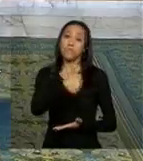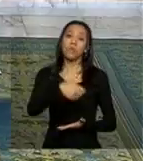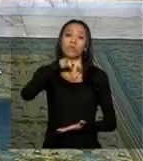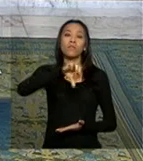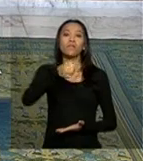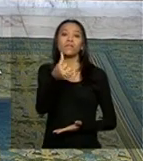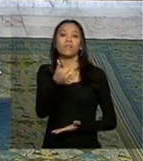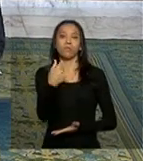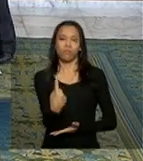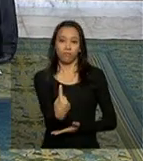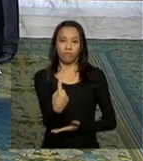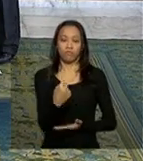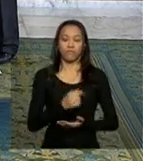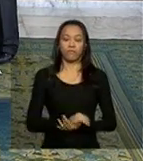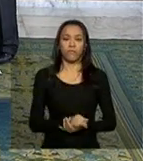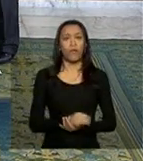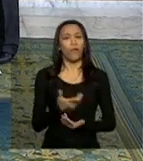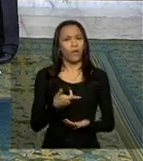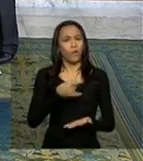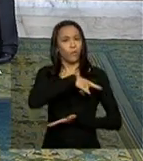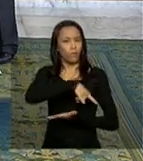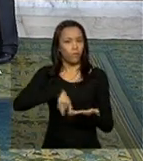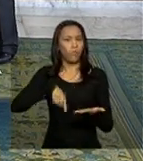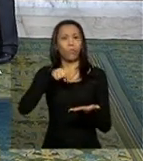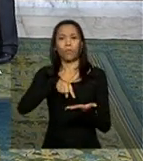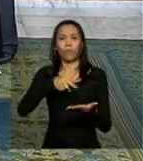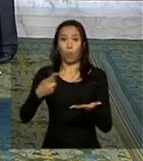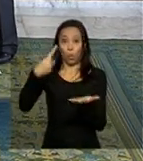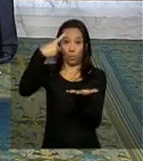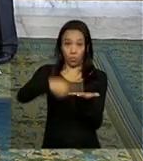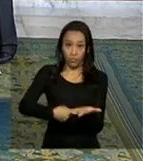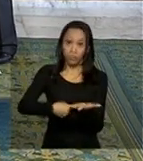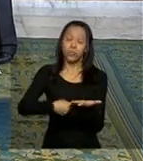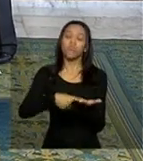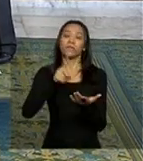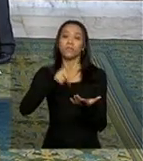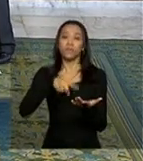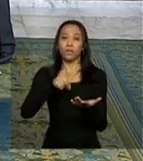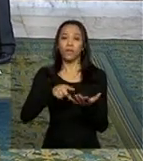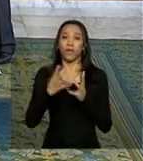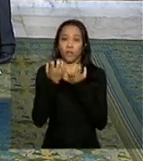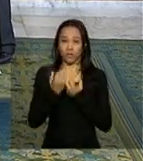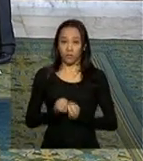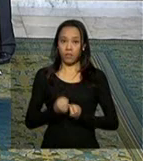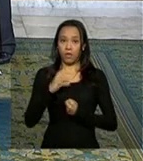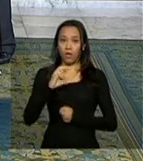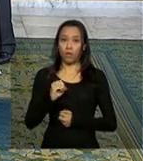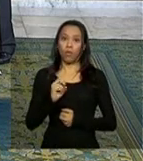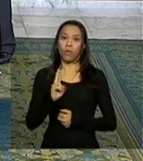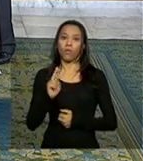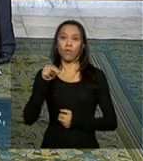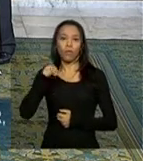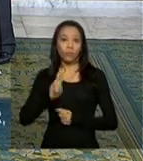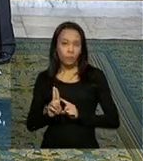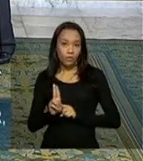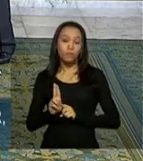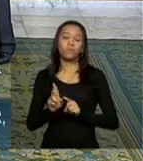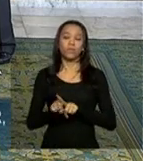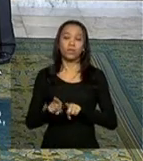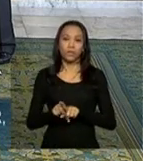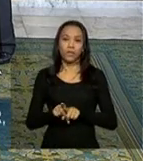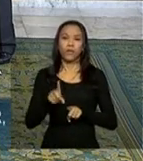1961. É um tratado adotado pela Conferência das Nações Unidas sobre Relações e Imunidades